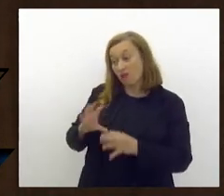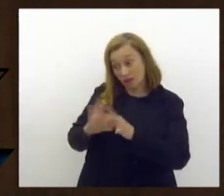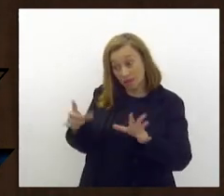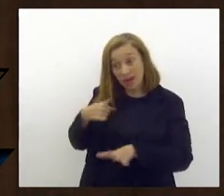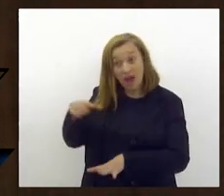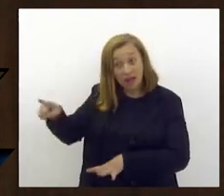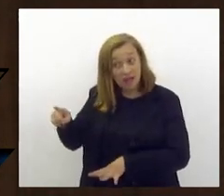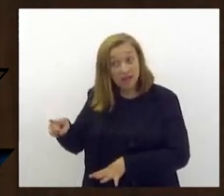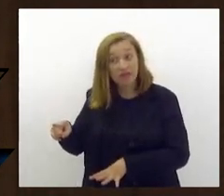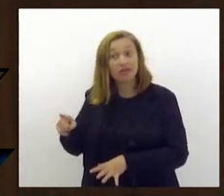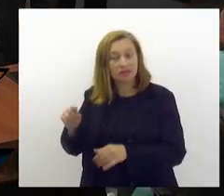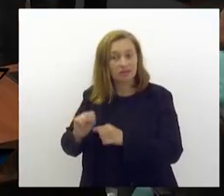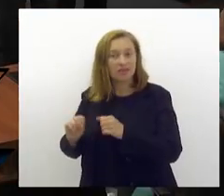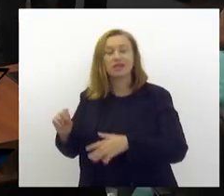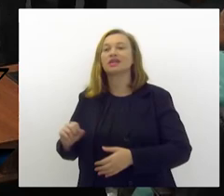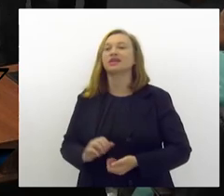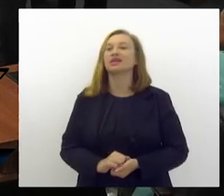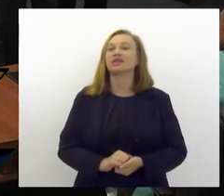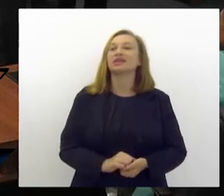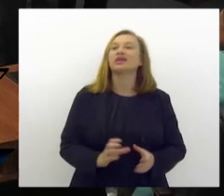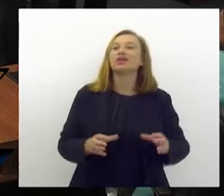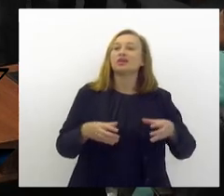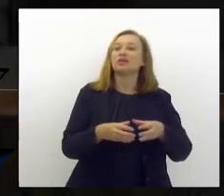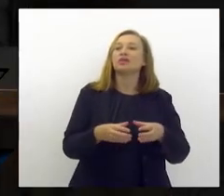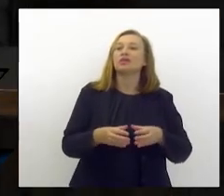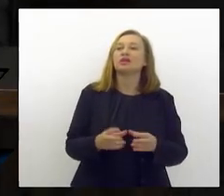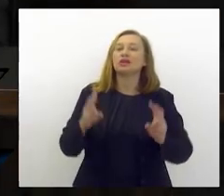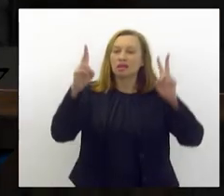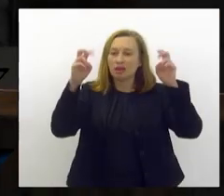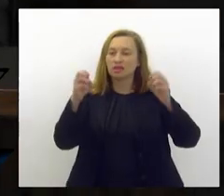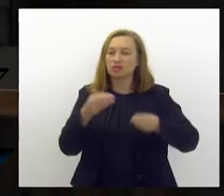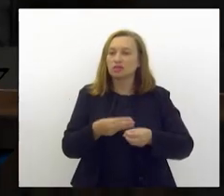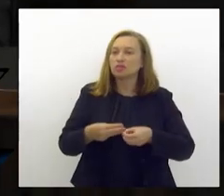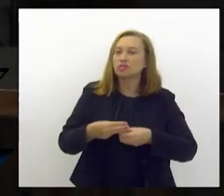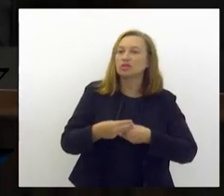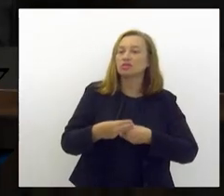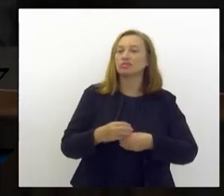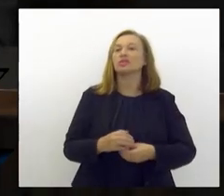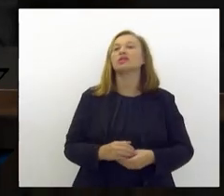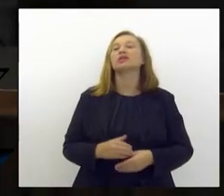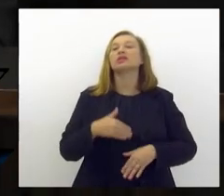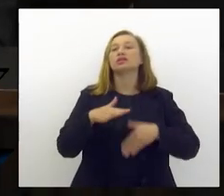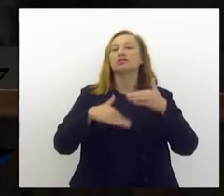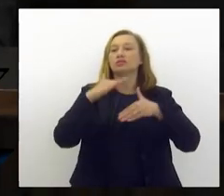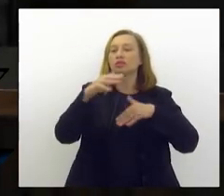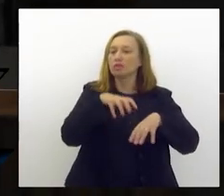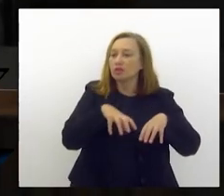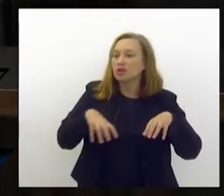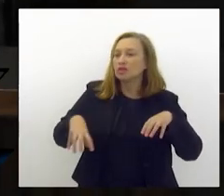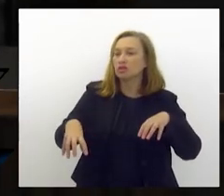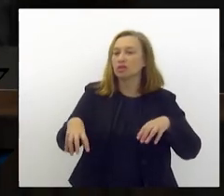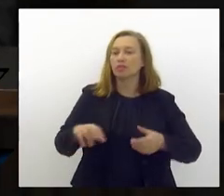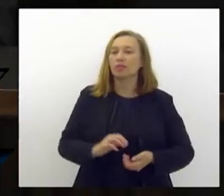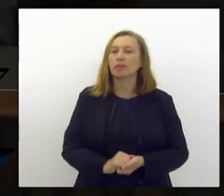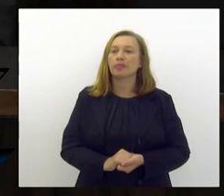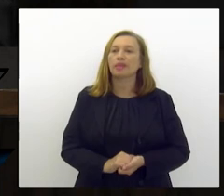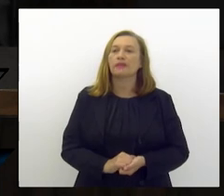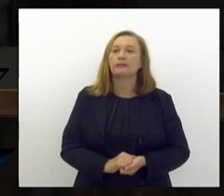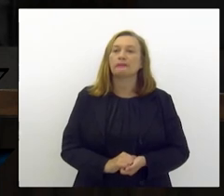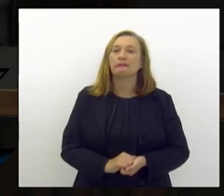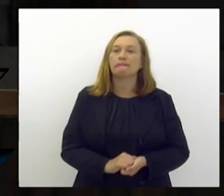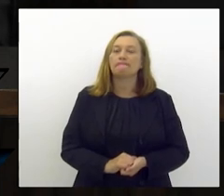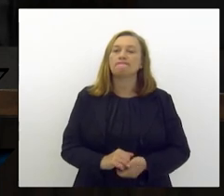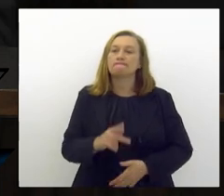viu? Pode fazer. Pela Comissão de Assuntos Municipais e de Desenvolvimento Regional,